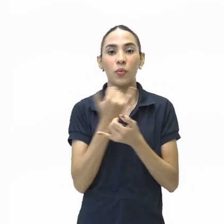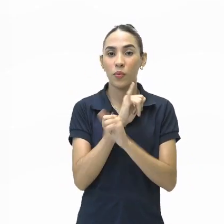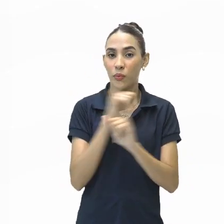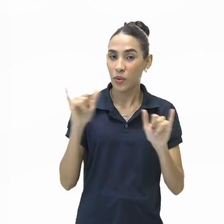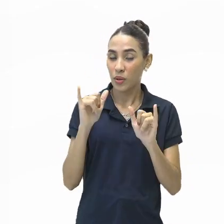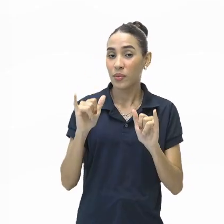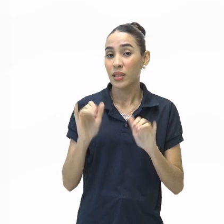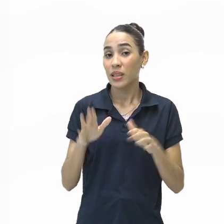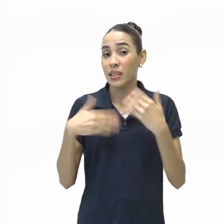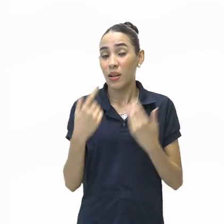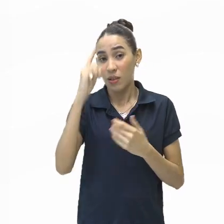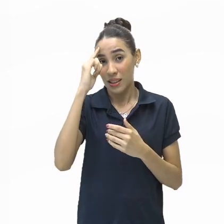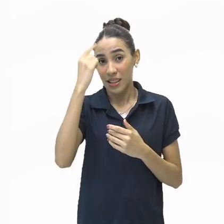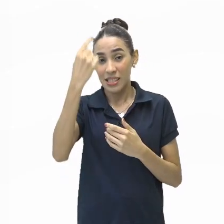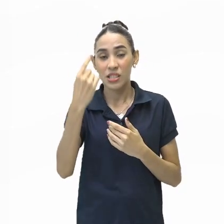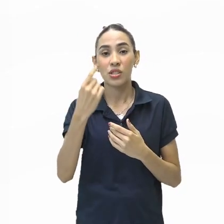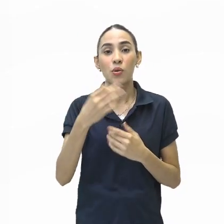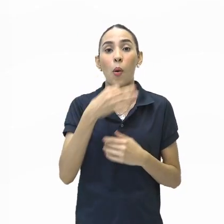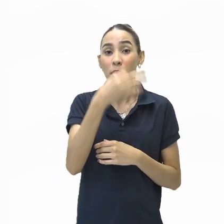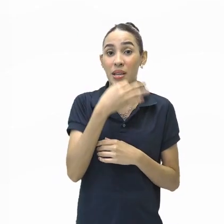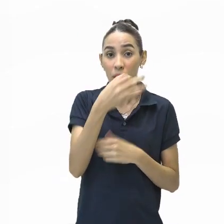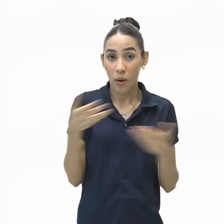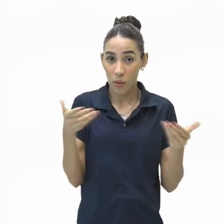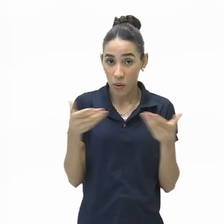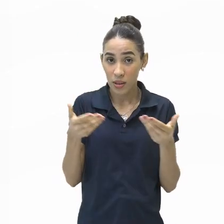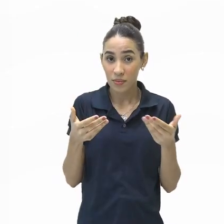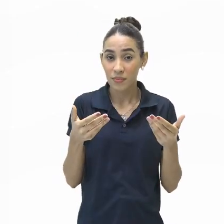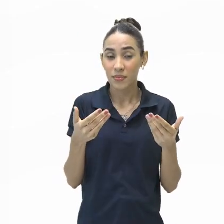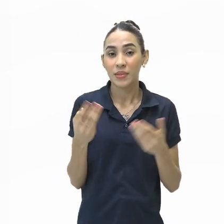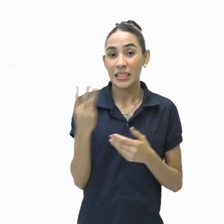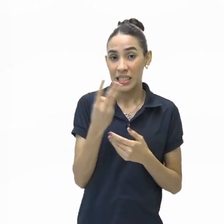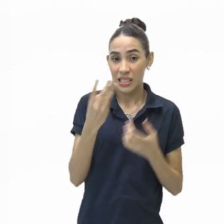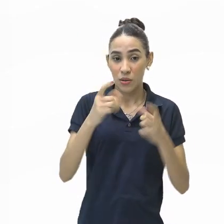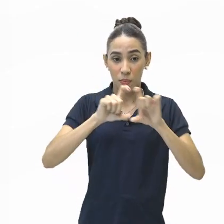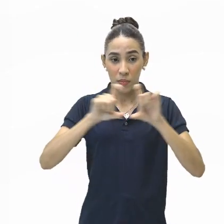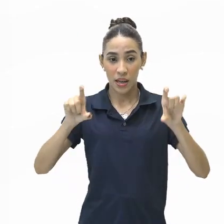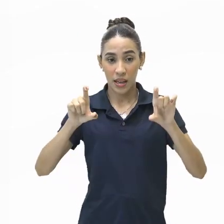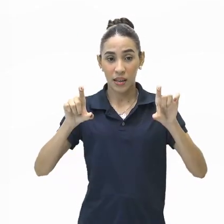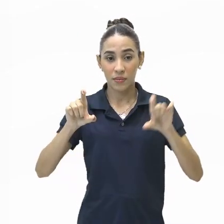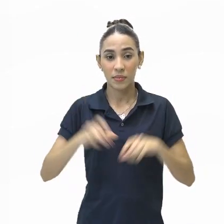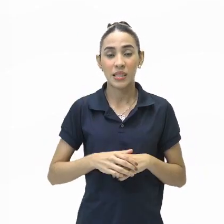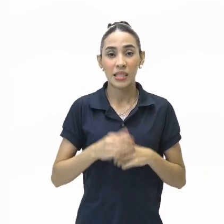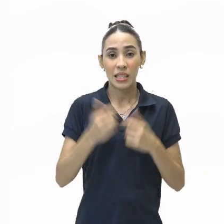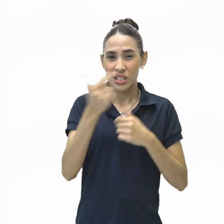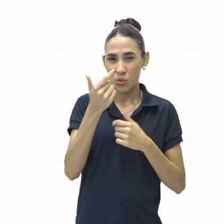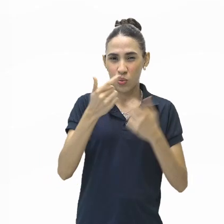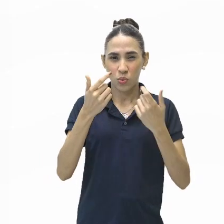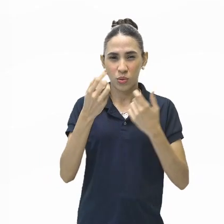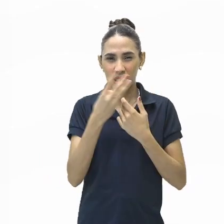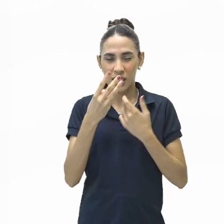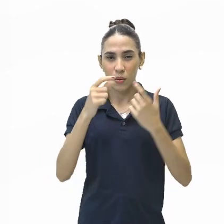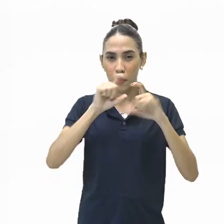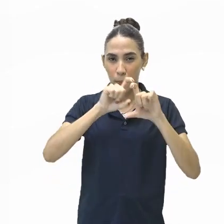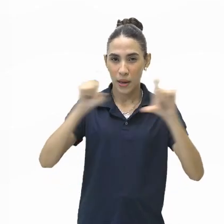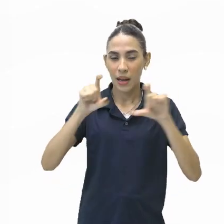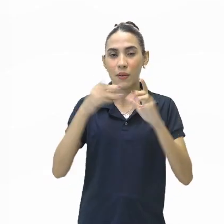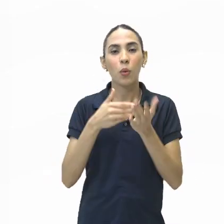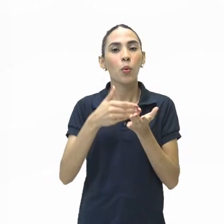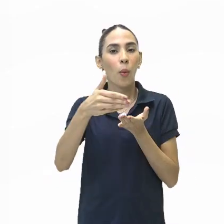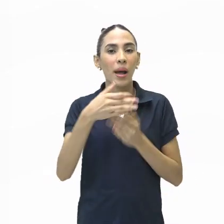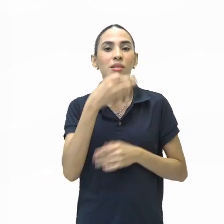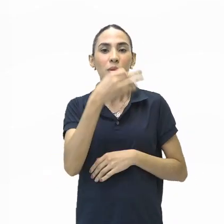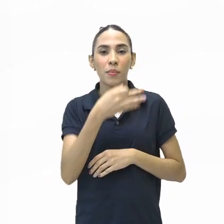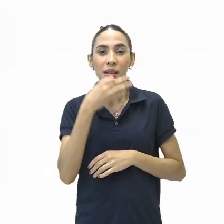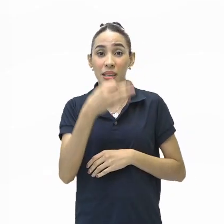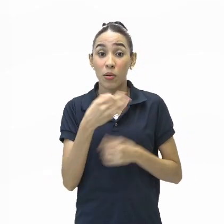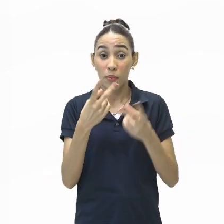filme, e aí ele decidiu se posicionar agora. O terceiro ali, né, a partir do segundo para o terceiro parágrafo, ele começa a dar